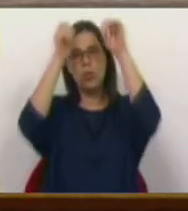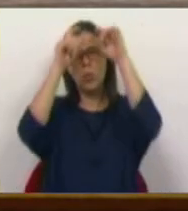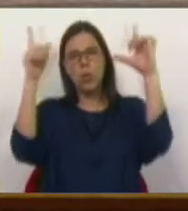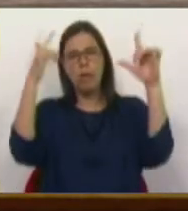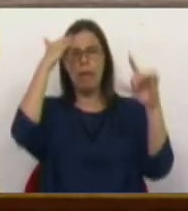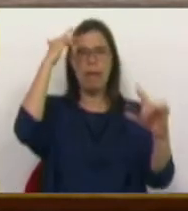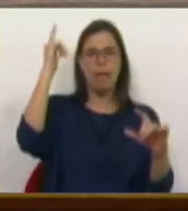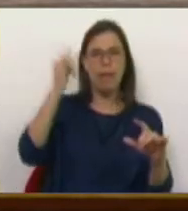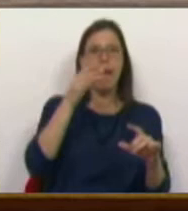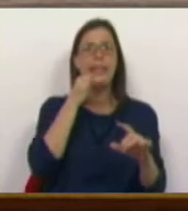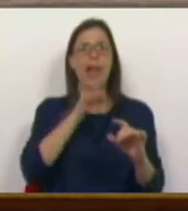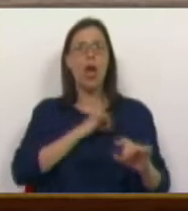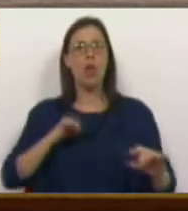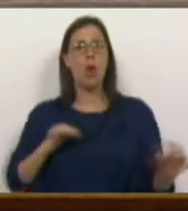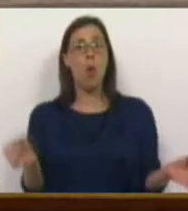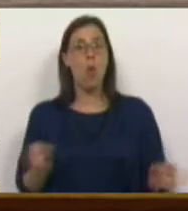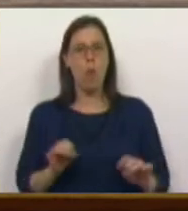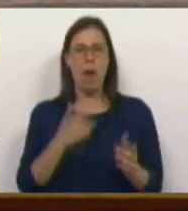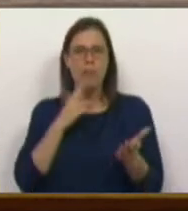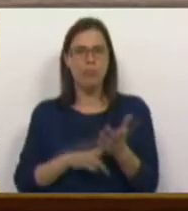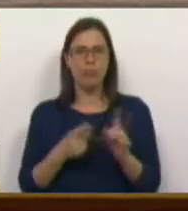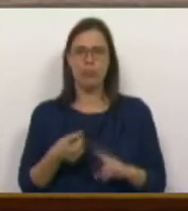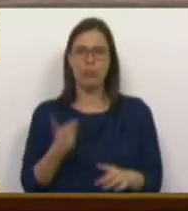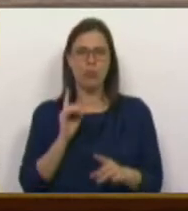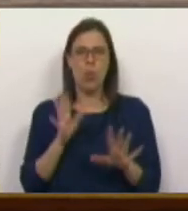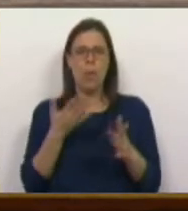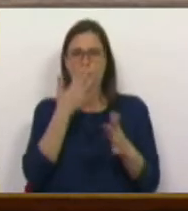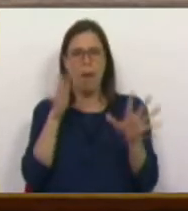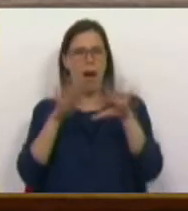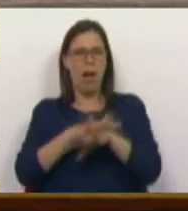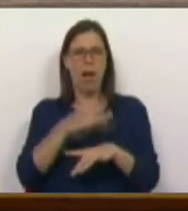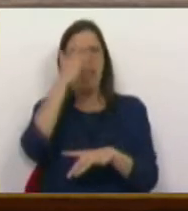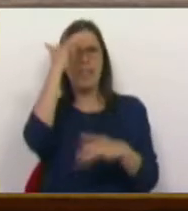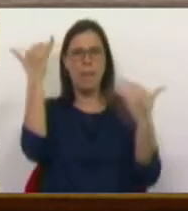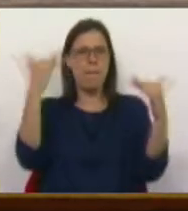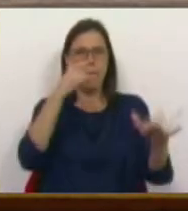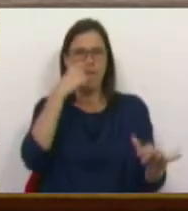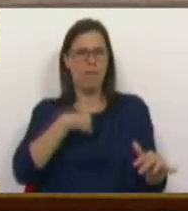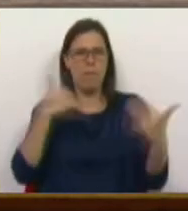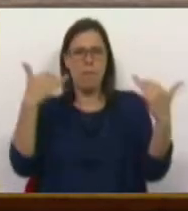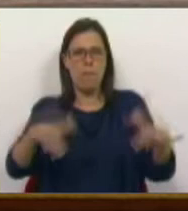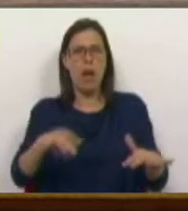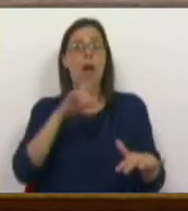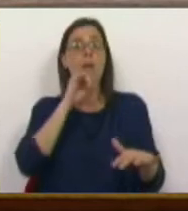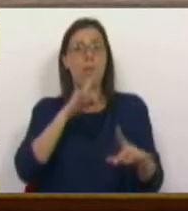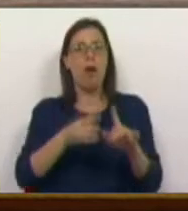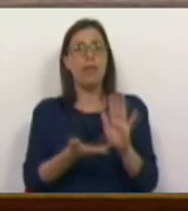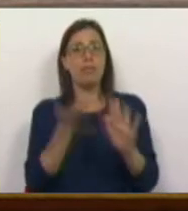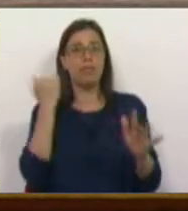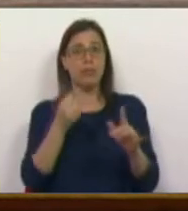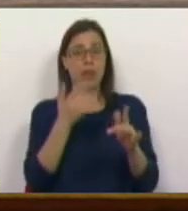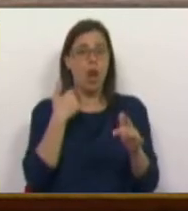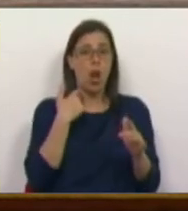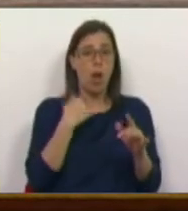o conceito, a ideia de terras sem dono é um mito, ou perto disso, uma ideia errada que poderá levar à expropriação dos